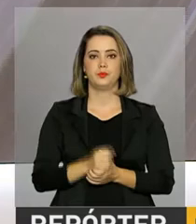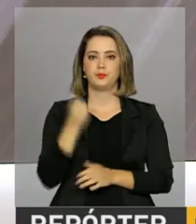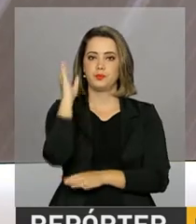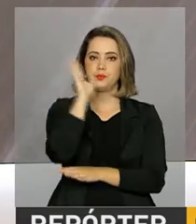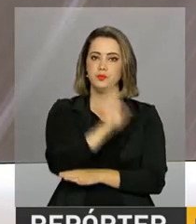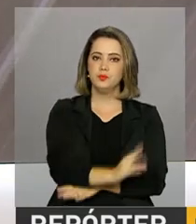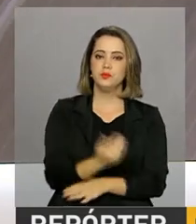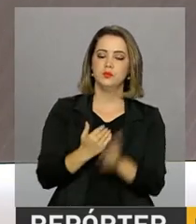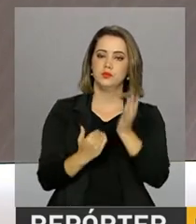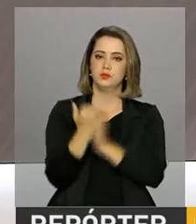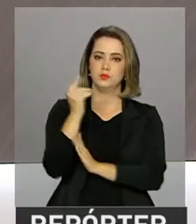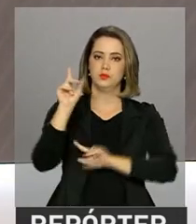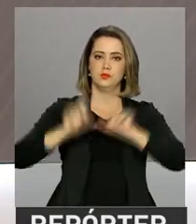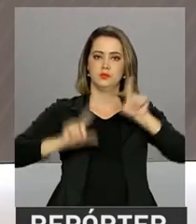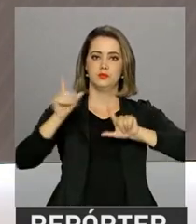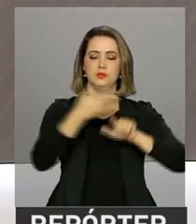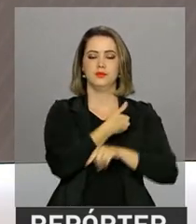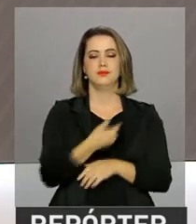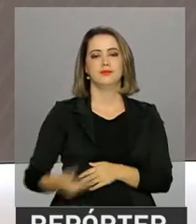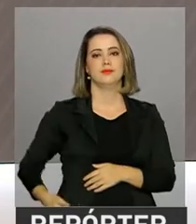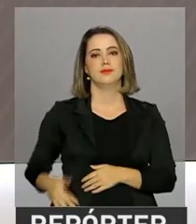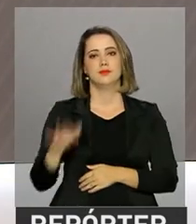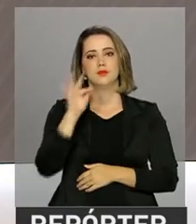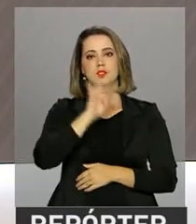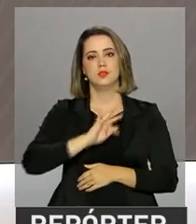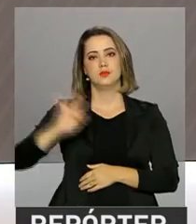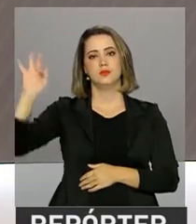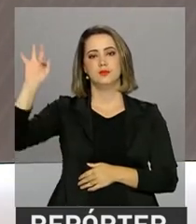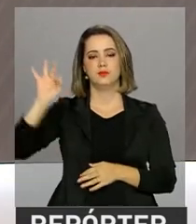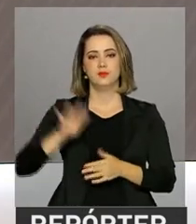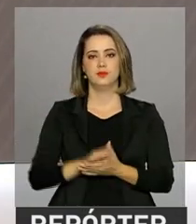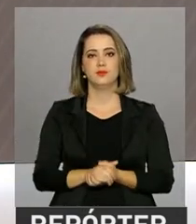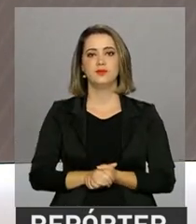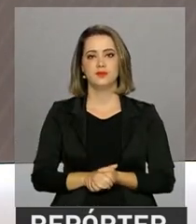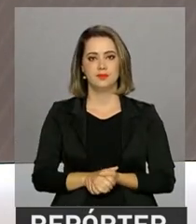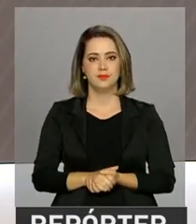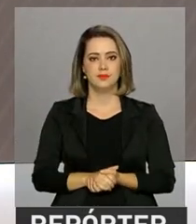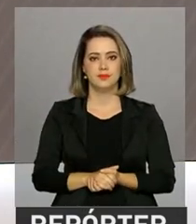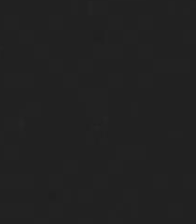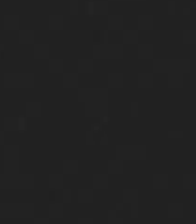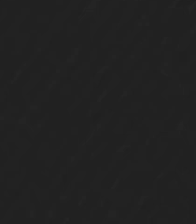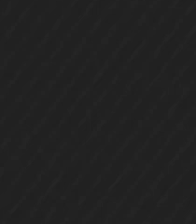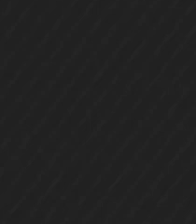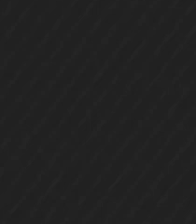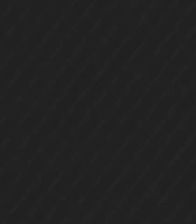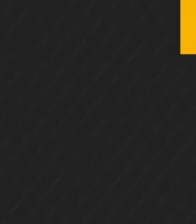boa tarde para você continue com a gente aqui na nbr a tv do governo federal